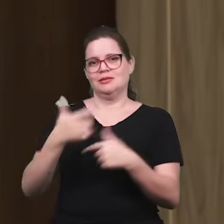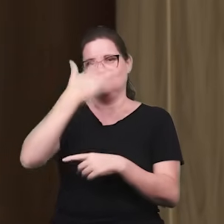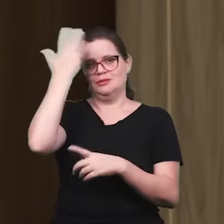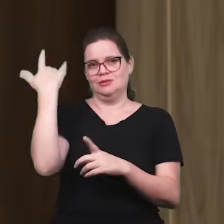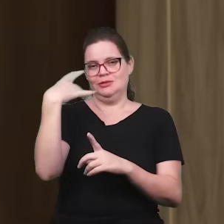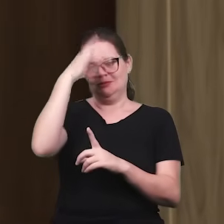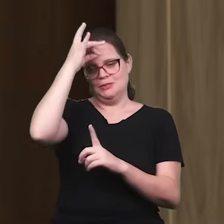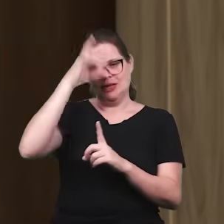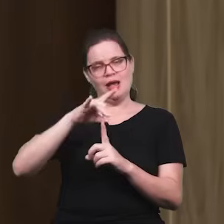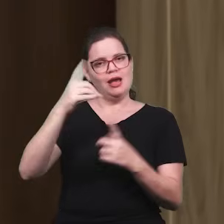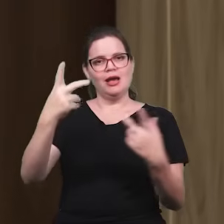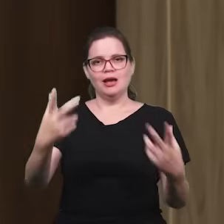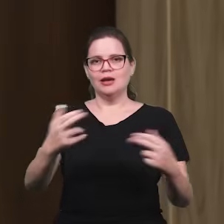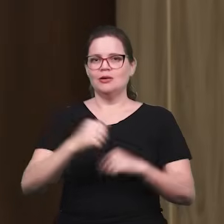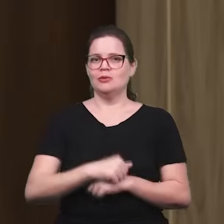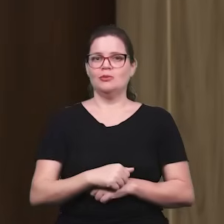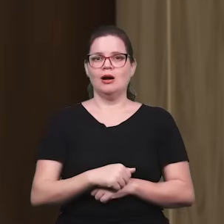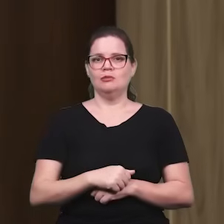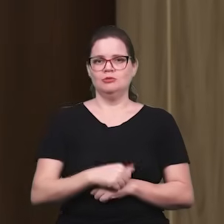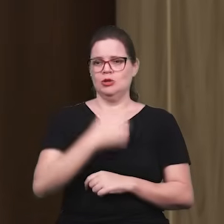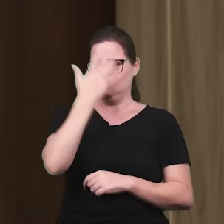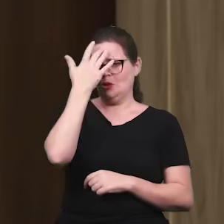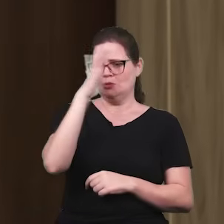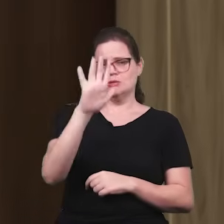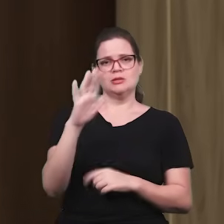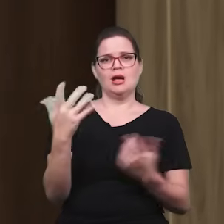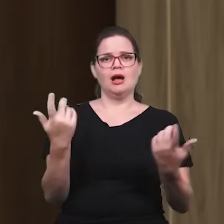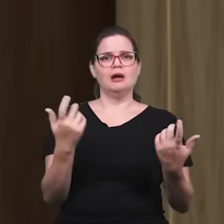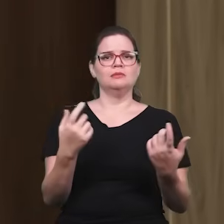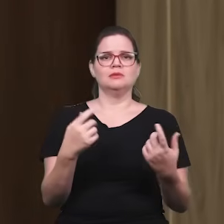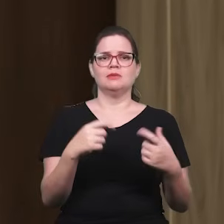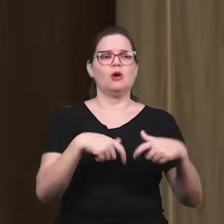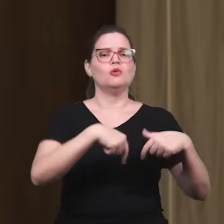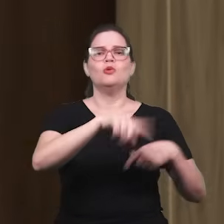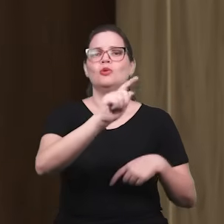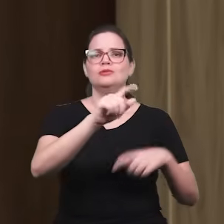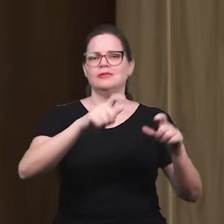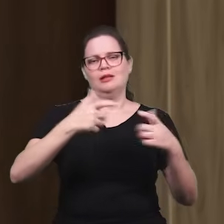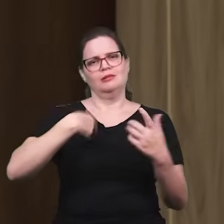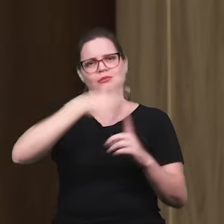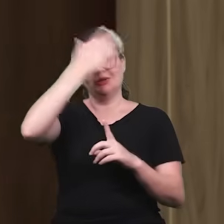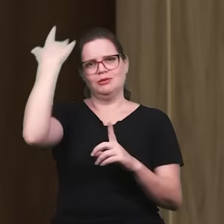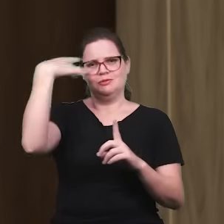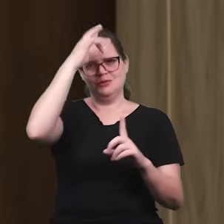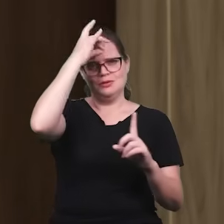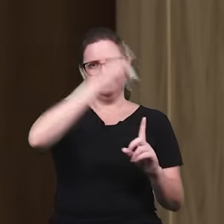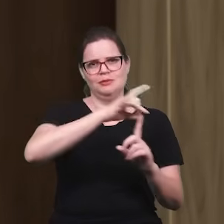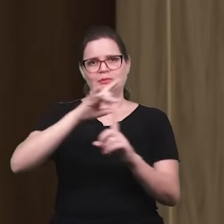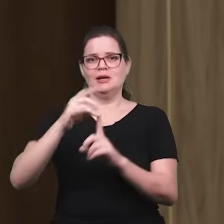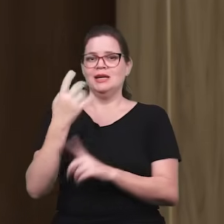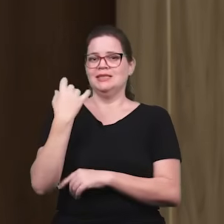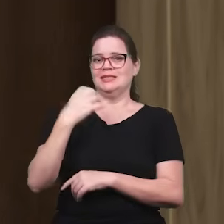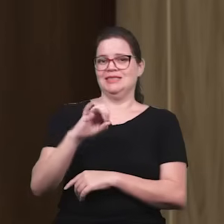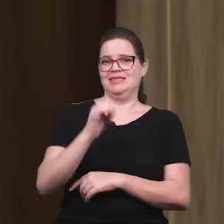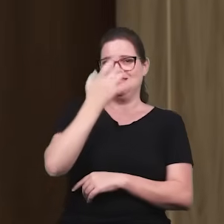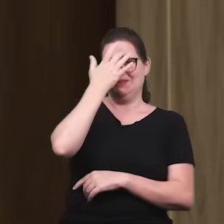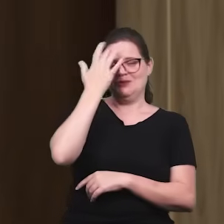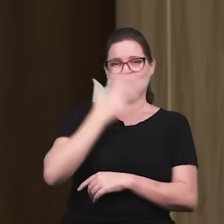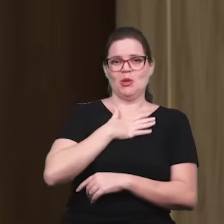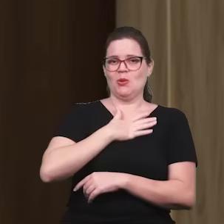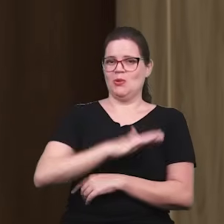do Espírito Santo. Para quem não gosta dessas figuras de representação, vai ficar